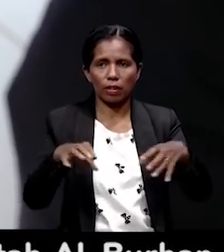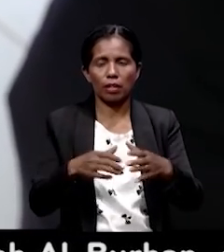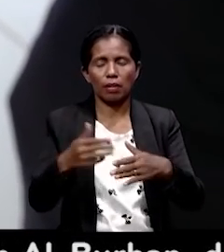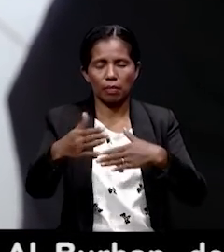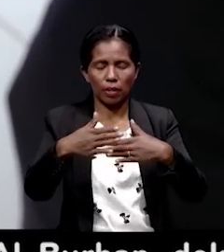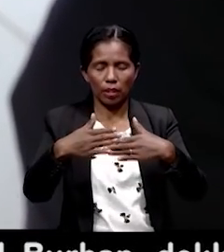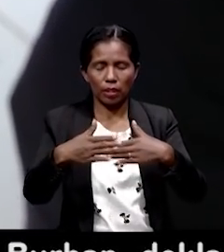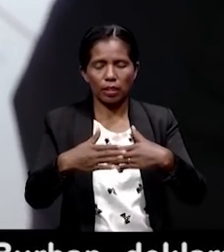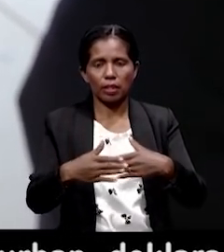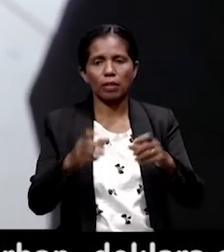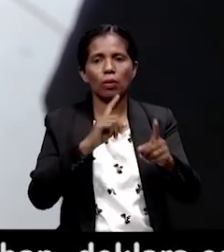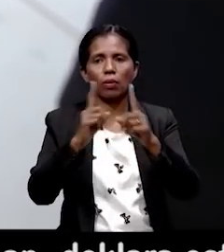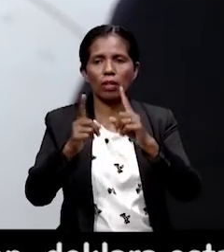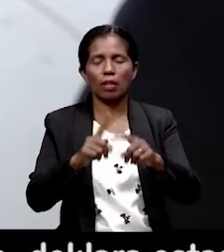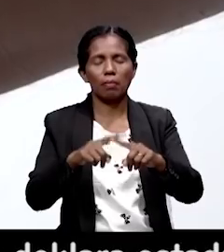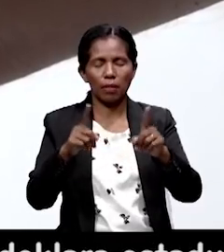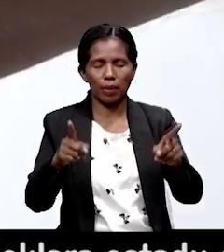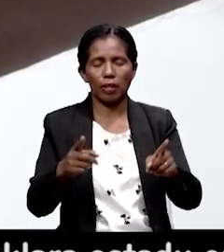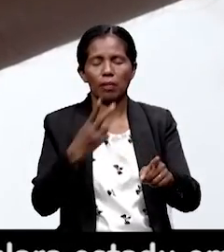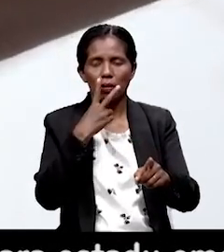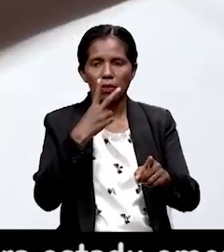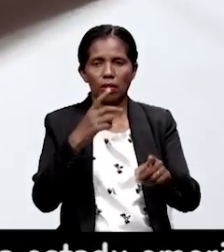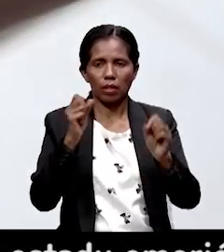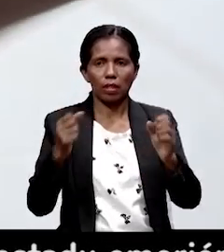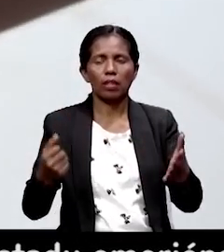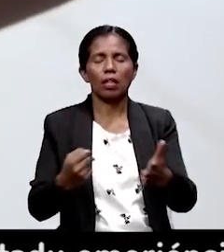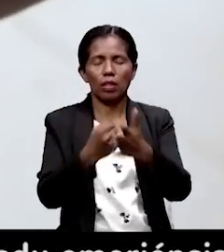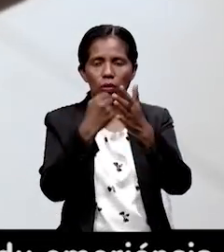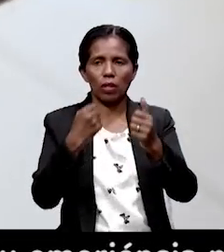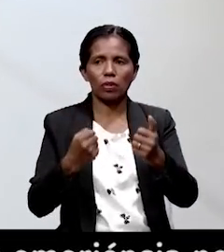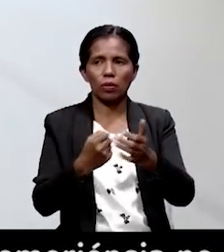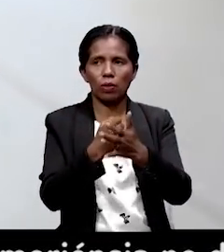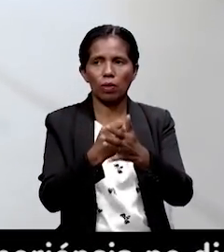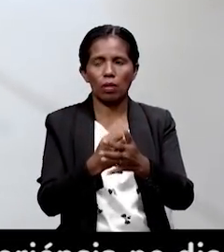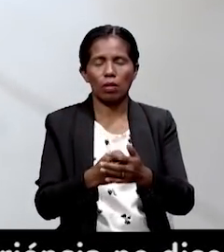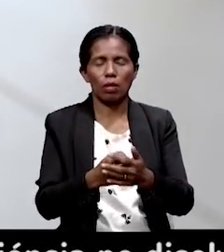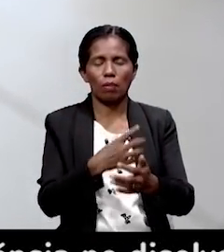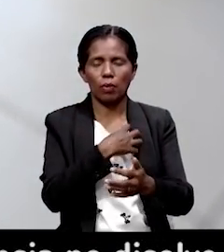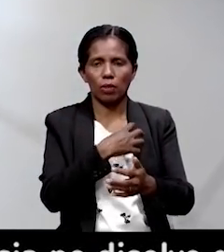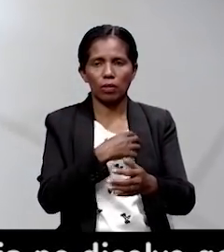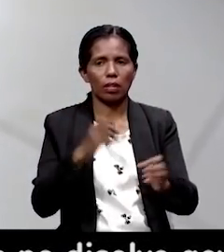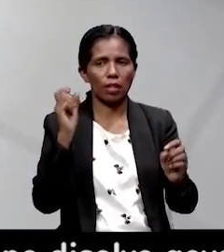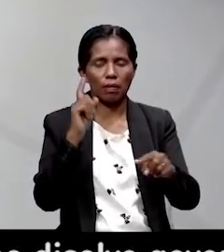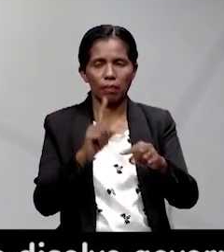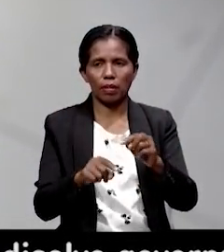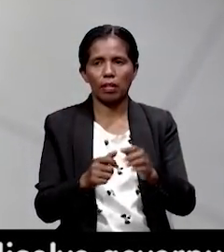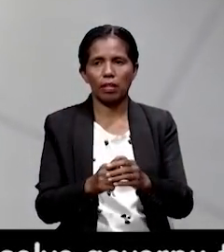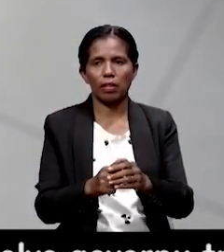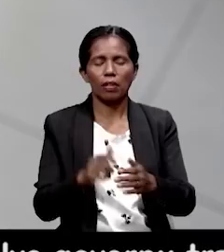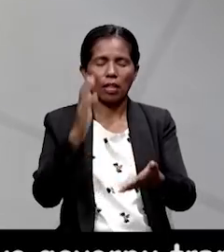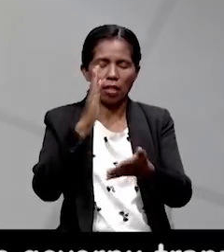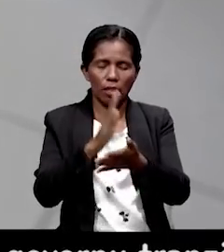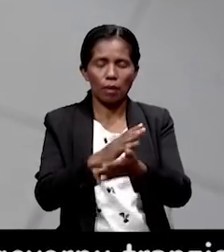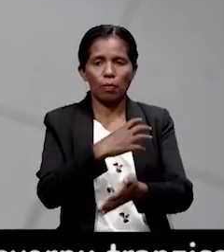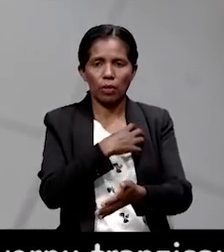ba motorista, onde colia, mebe motorista, tenta soro agente de polícia, uma neira nebe la aceita, não haneja na agente de